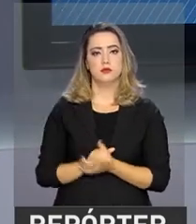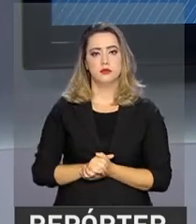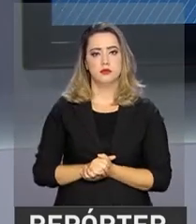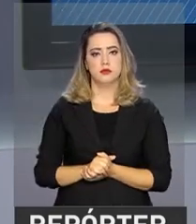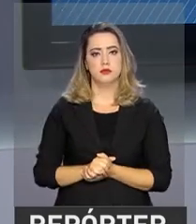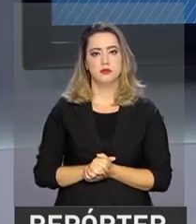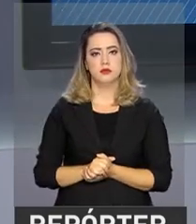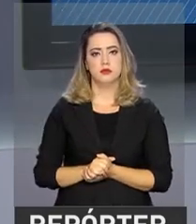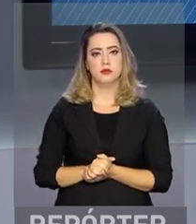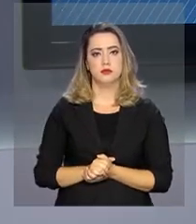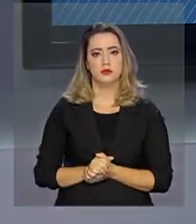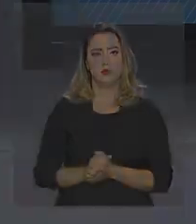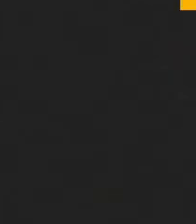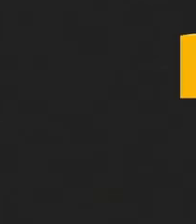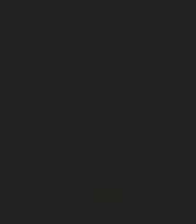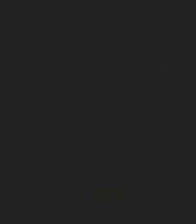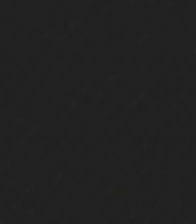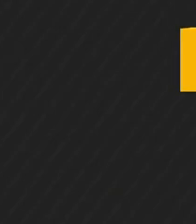federal